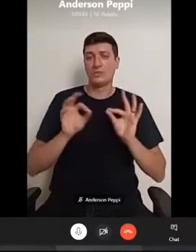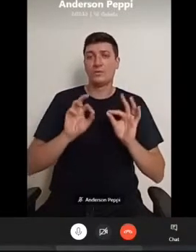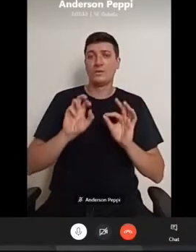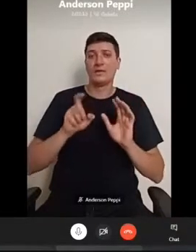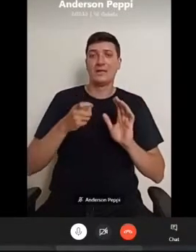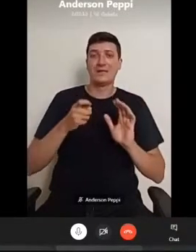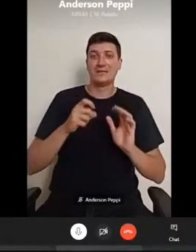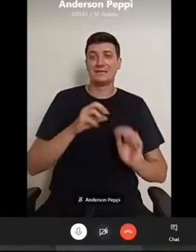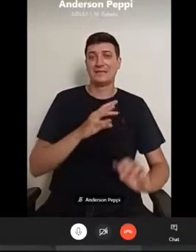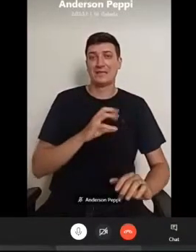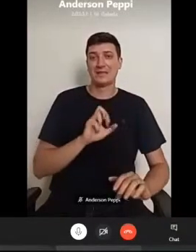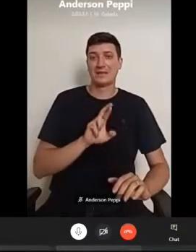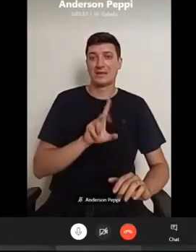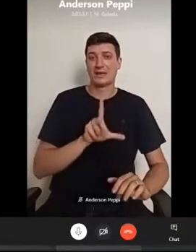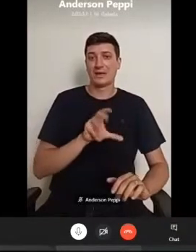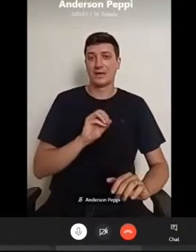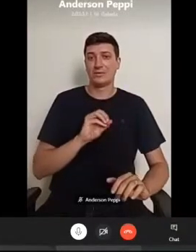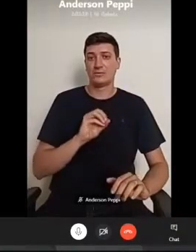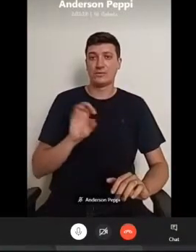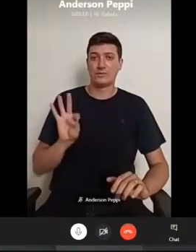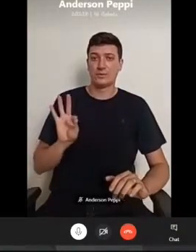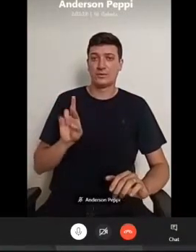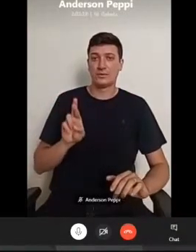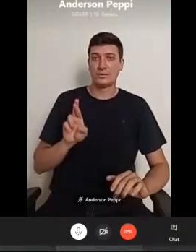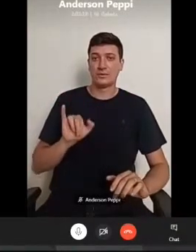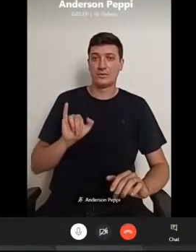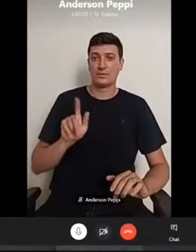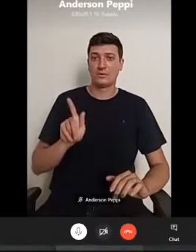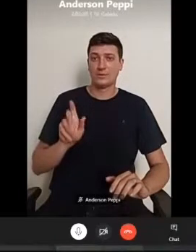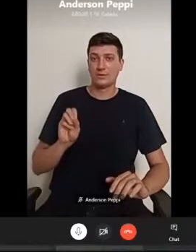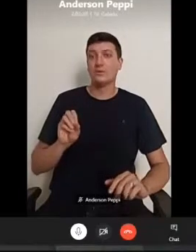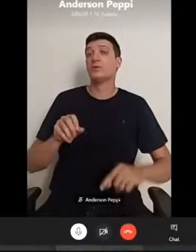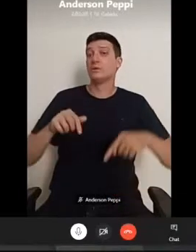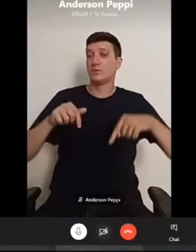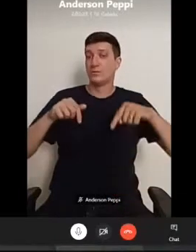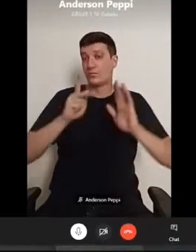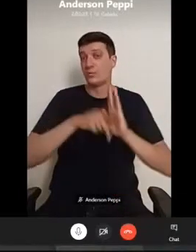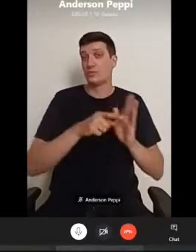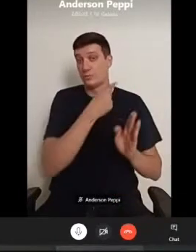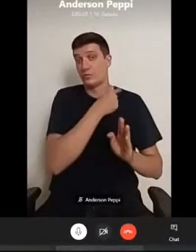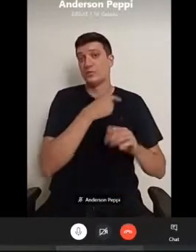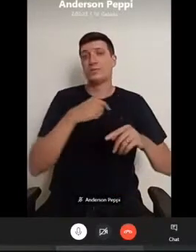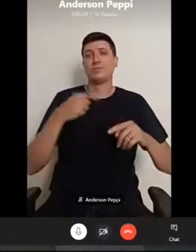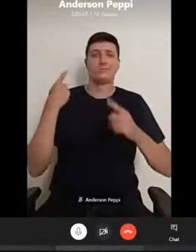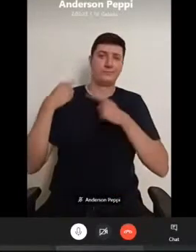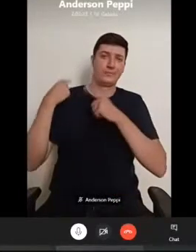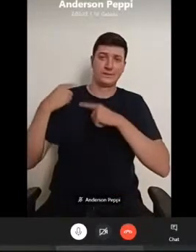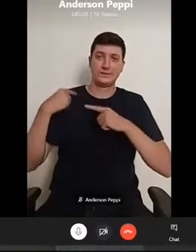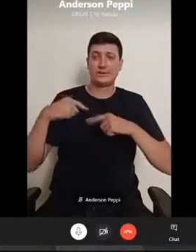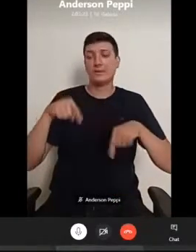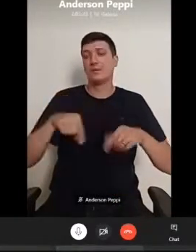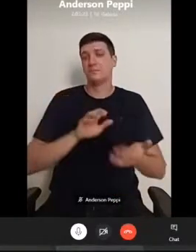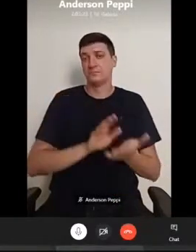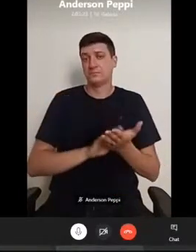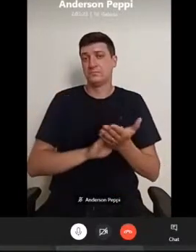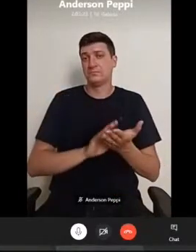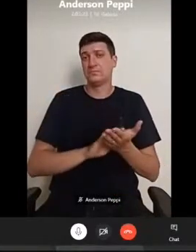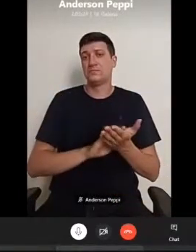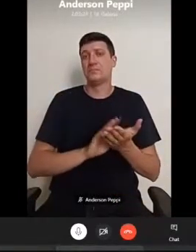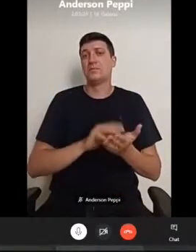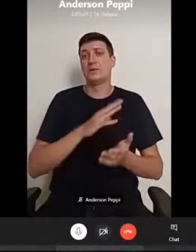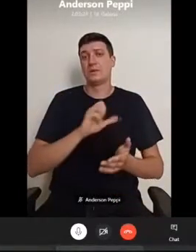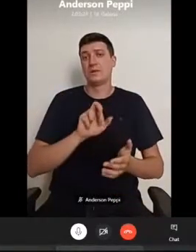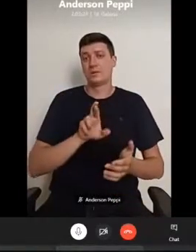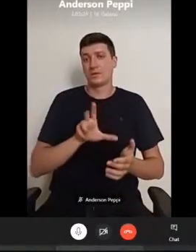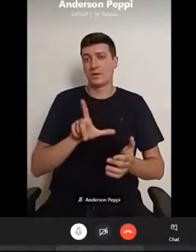hoje o voto pode ser aí aberto. Parabéns aí ao vereador, repito, Carlos Trigo,